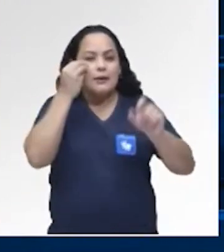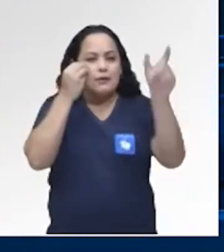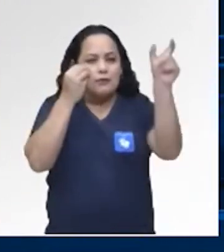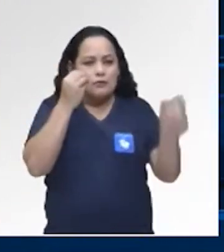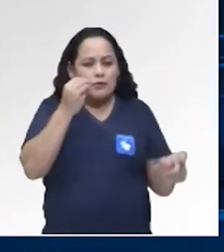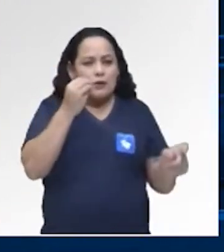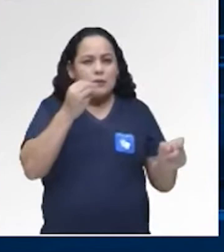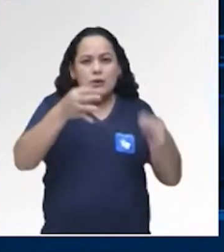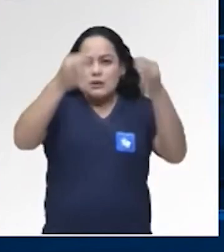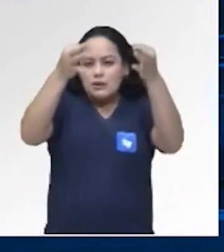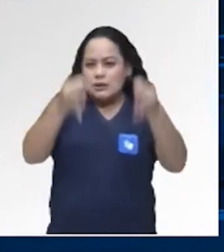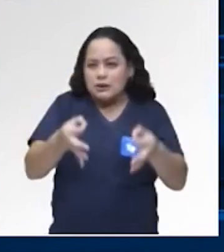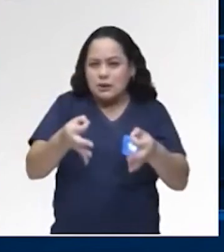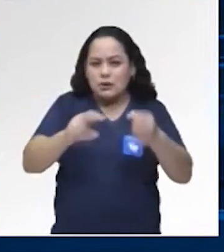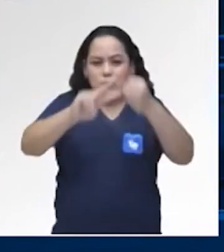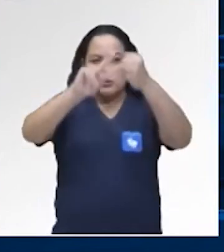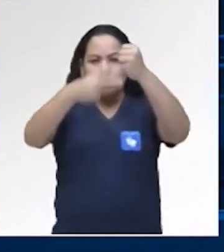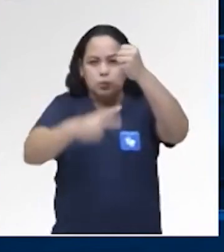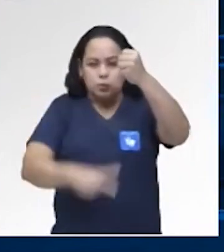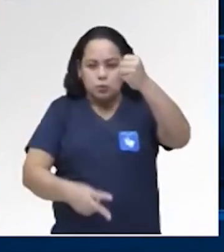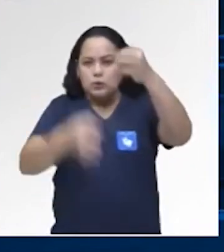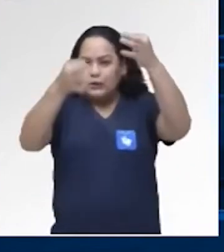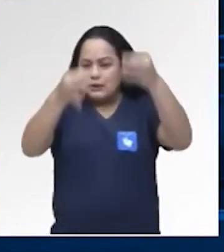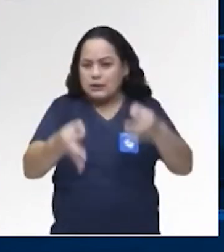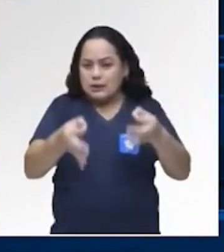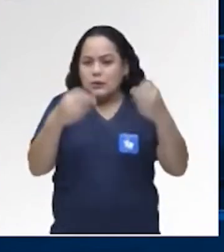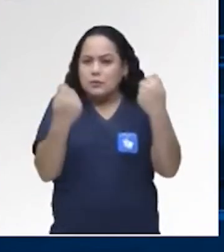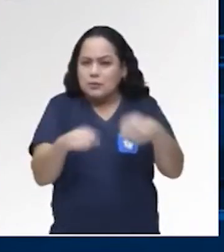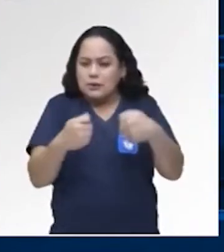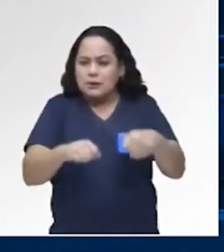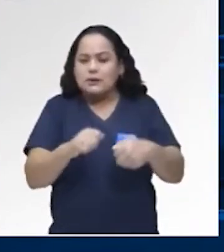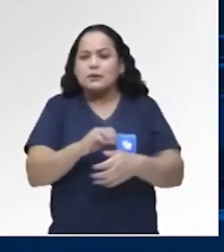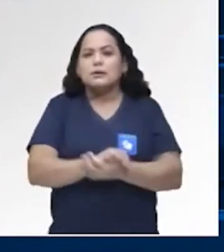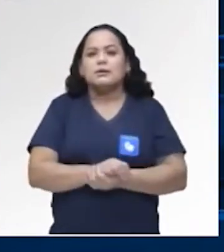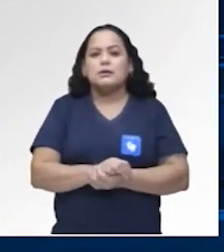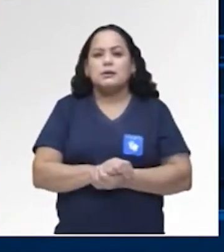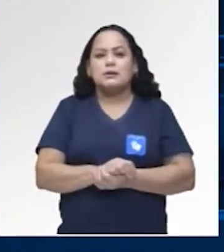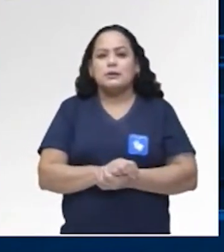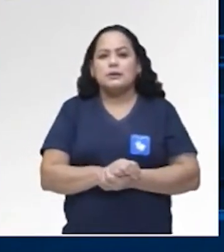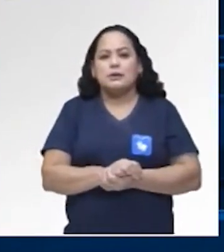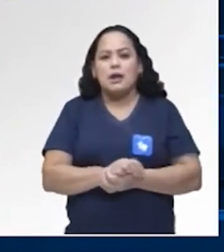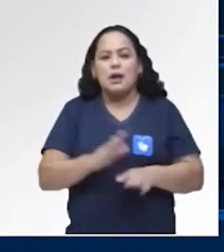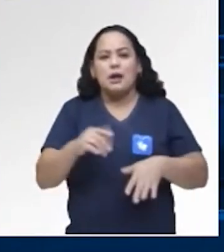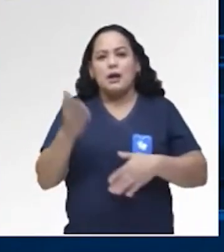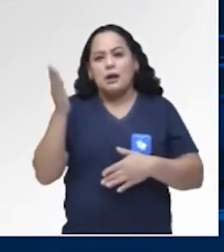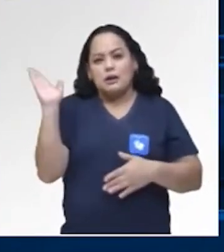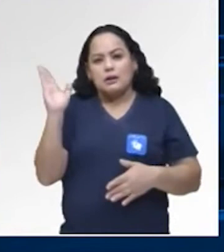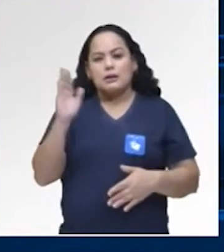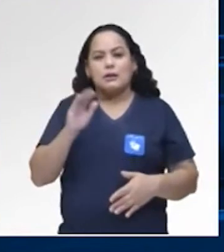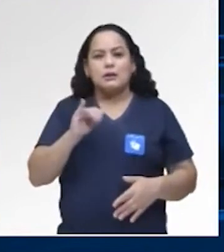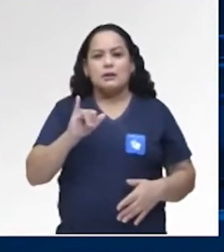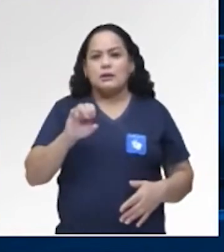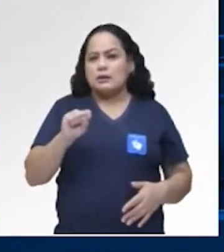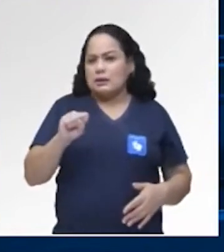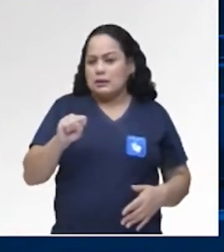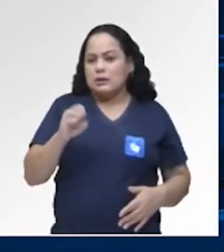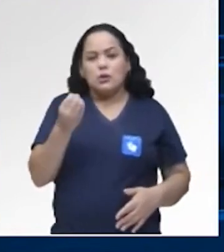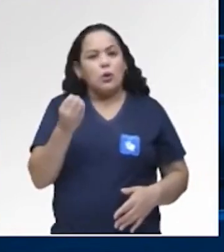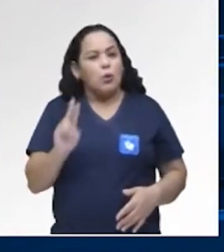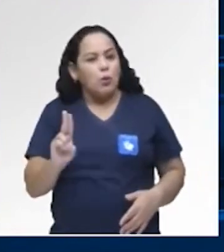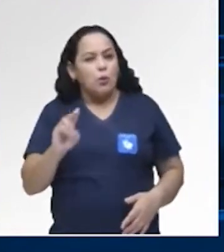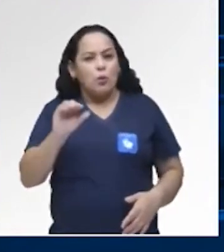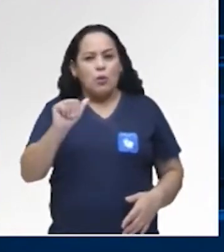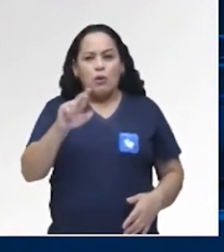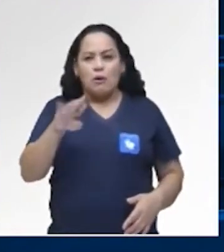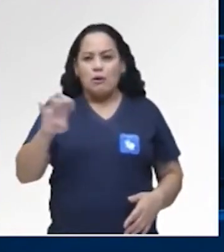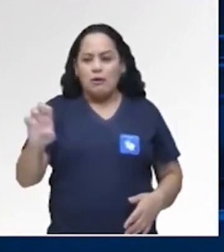to be corretamente. Pode ser aqui, dependendo do sujeito, is, ou então are. Tá?